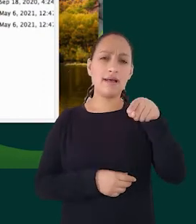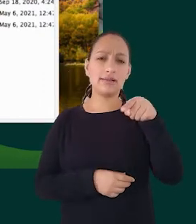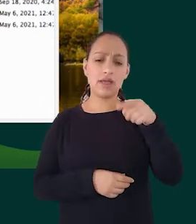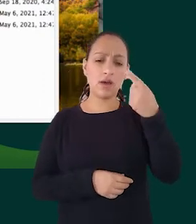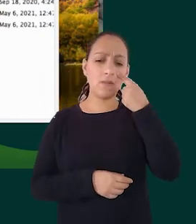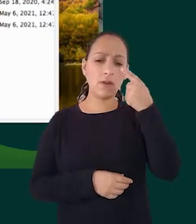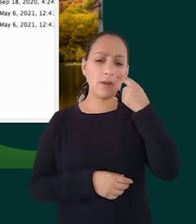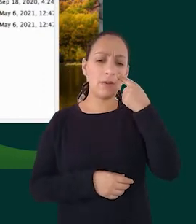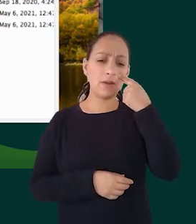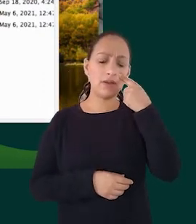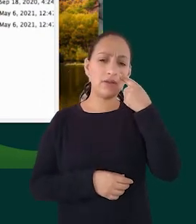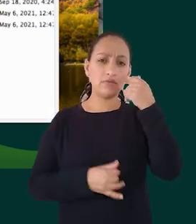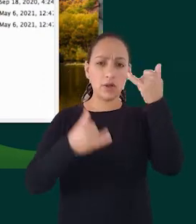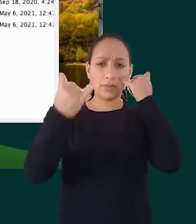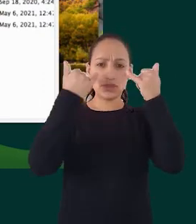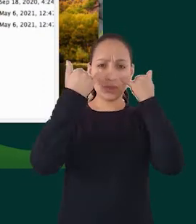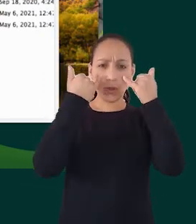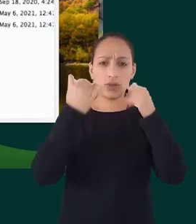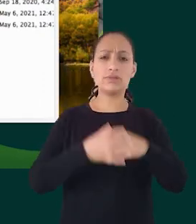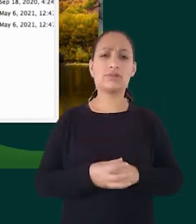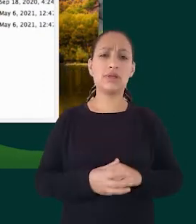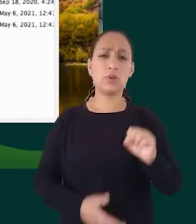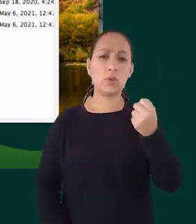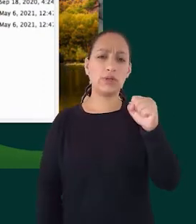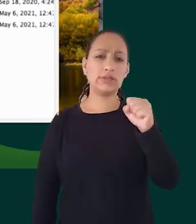uma ideia, são